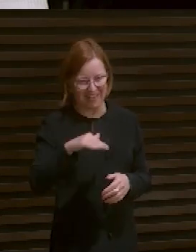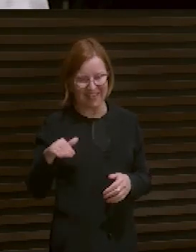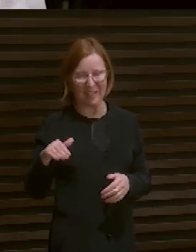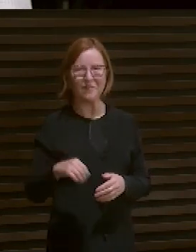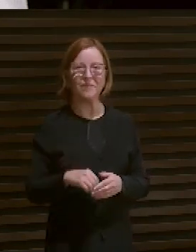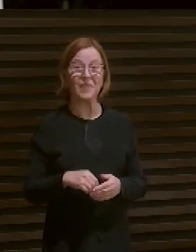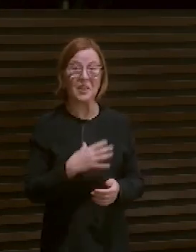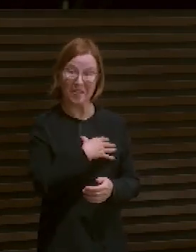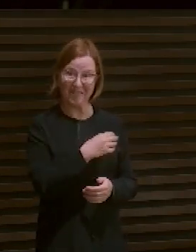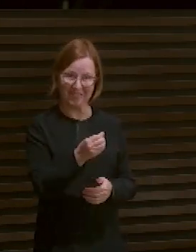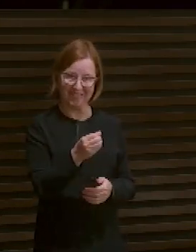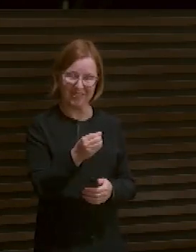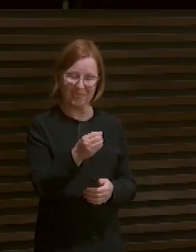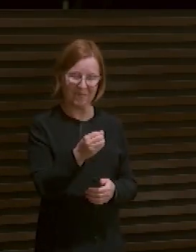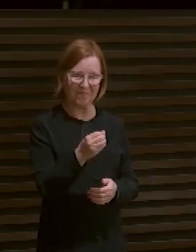Filha.